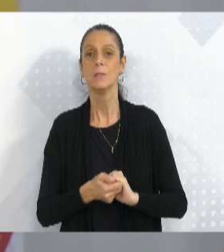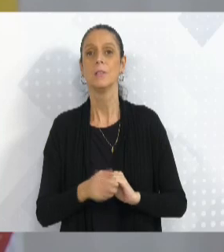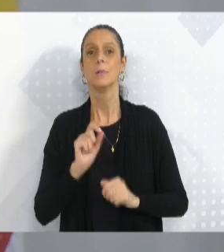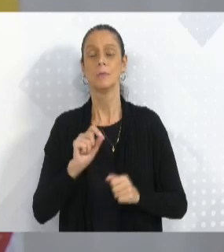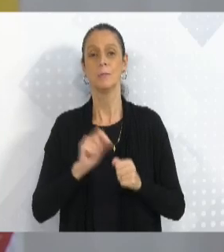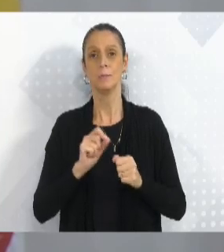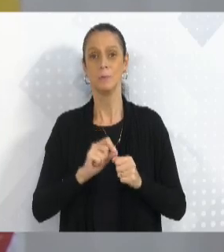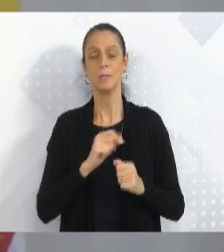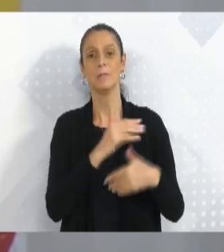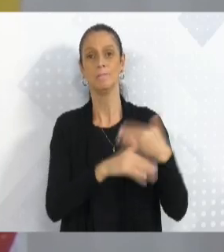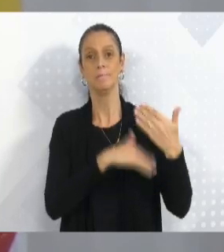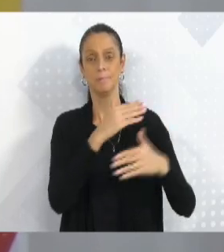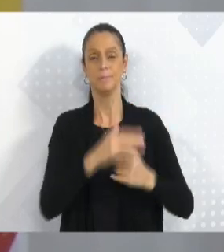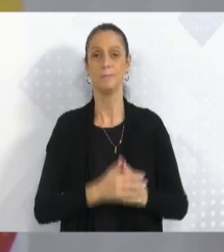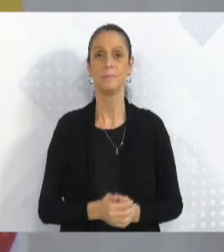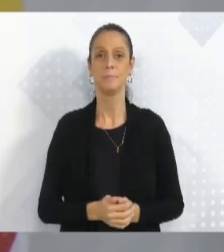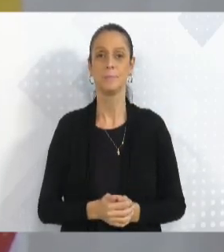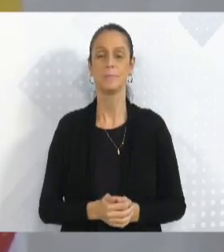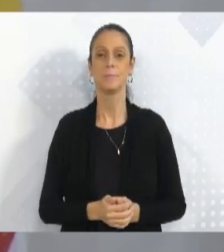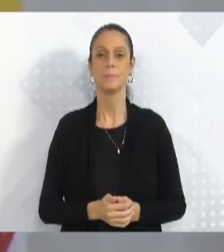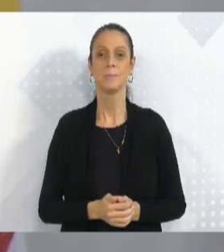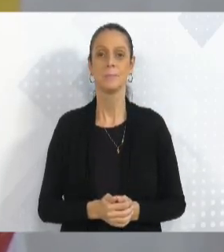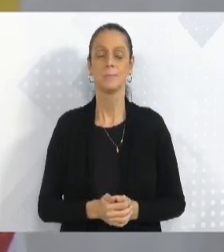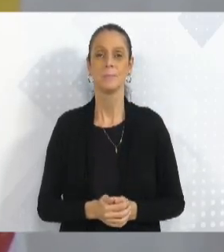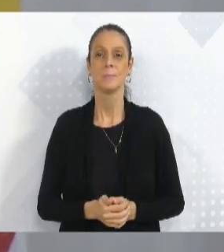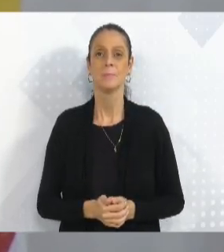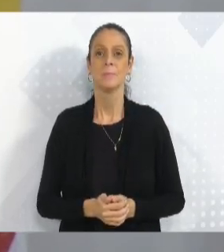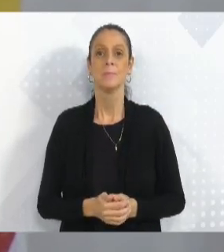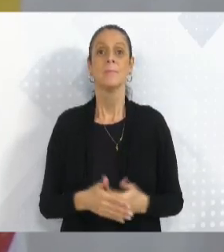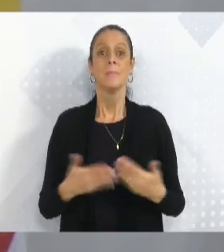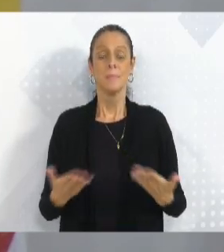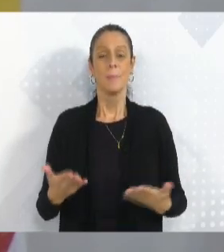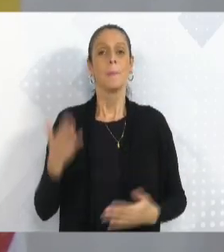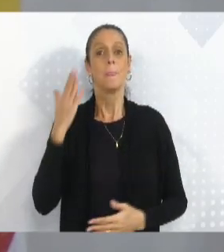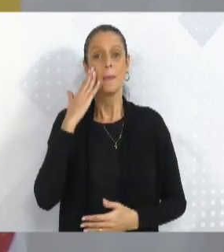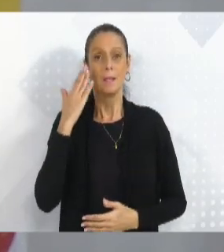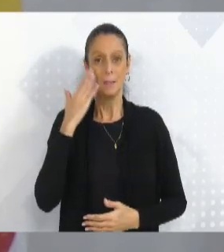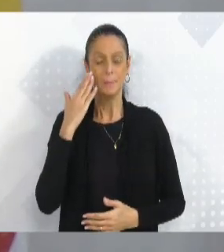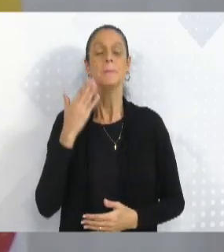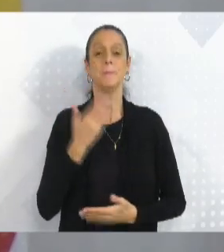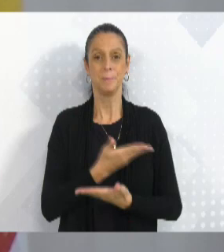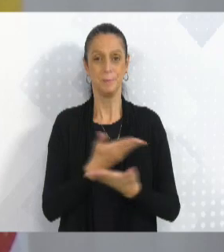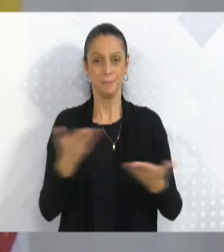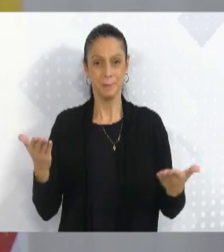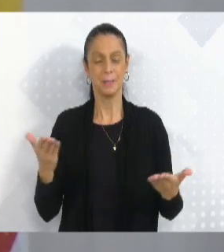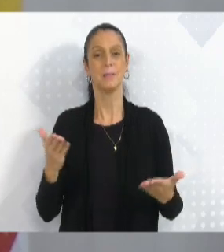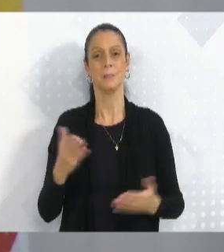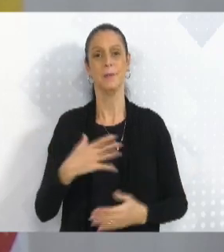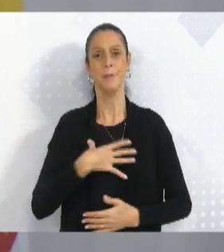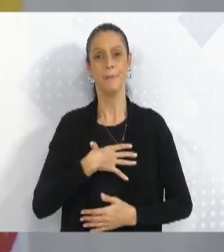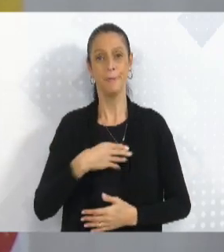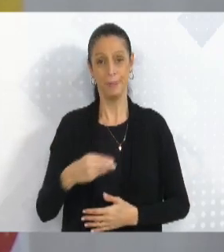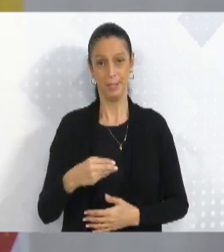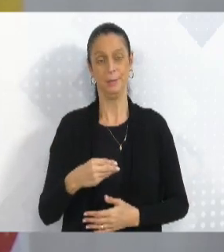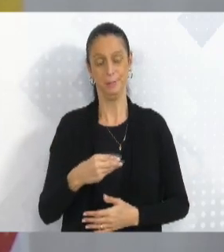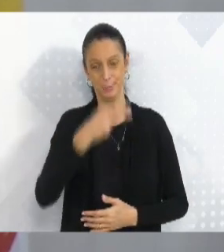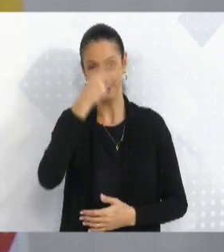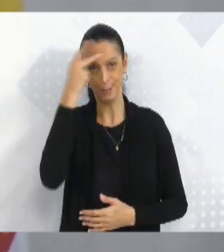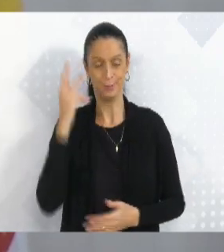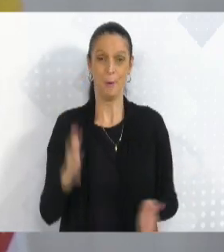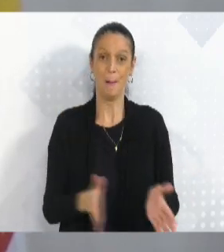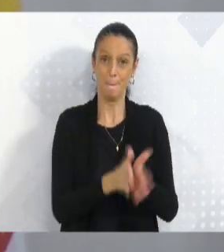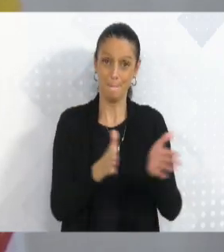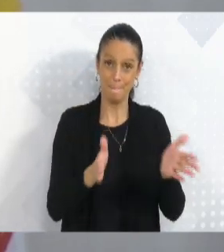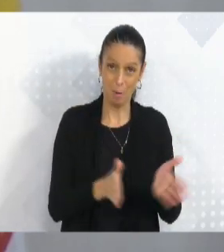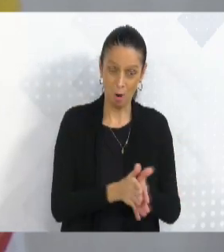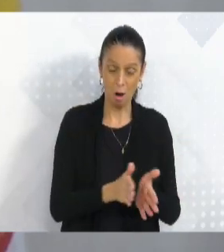desenvolvido bom sabe que filho de pobre leva soco na cabeça